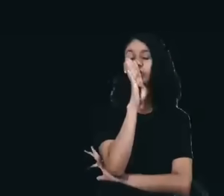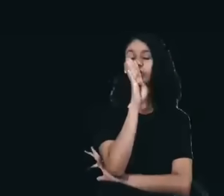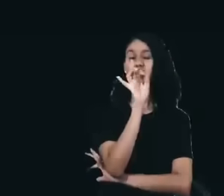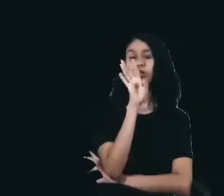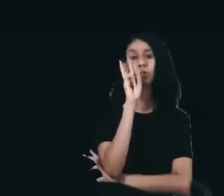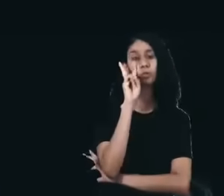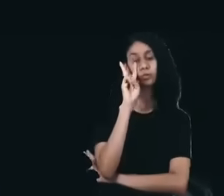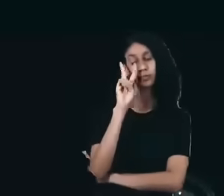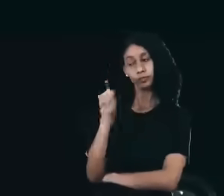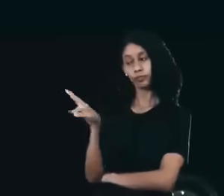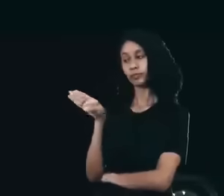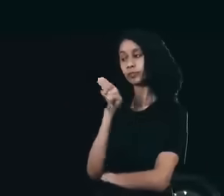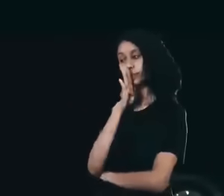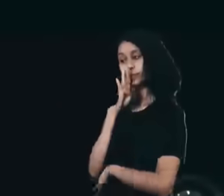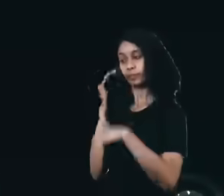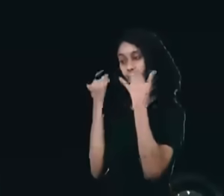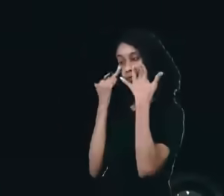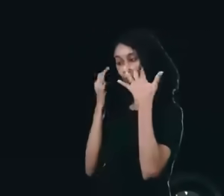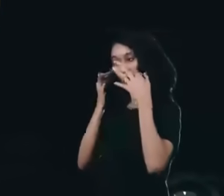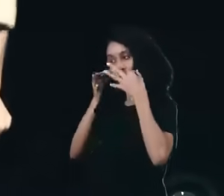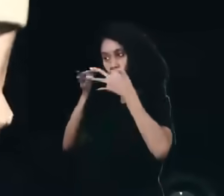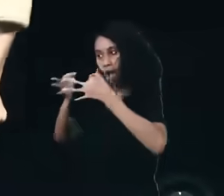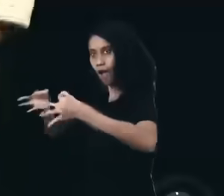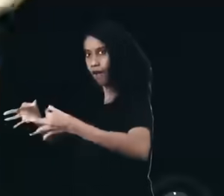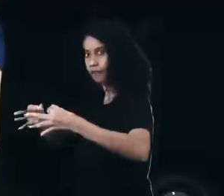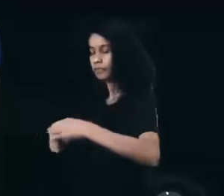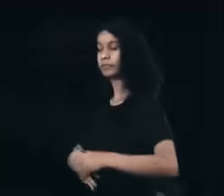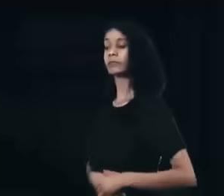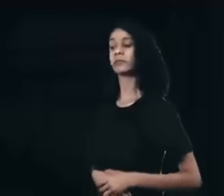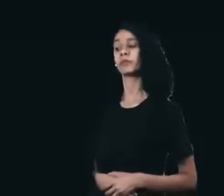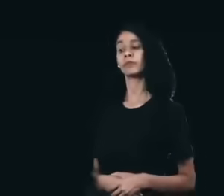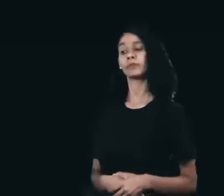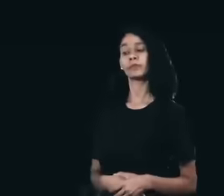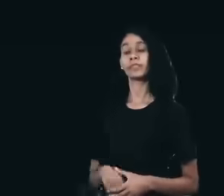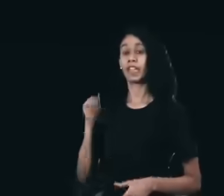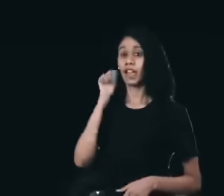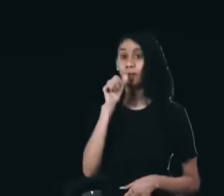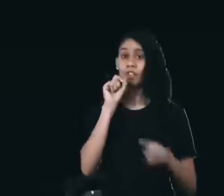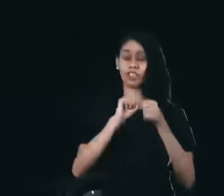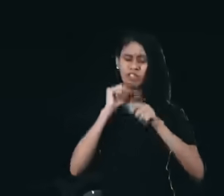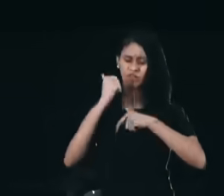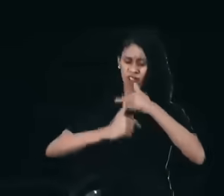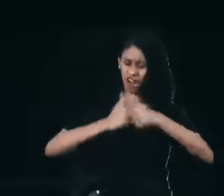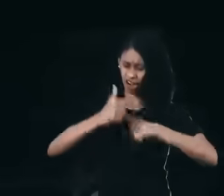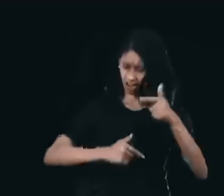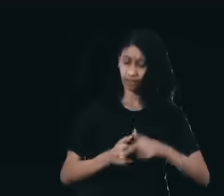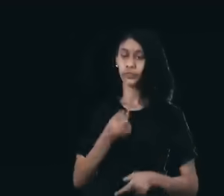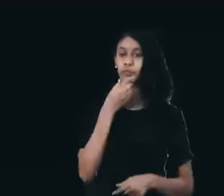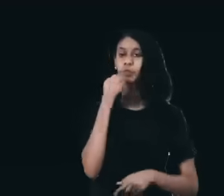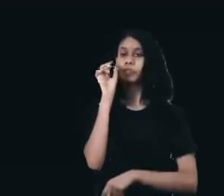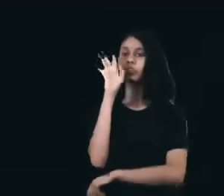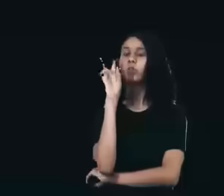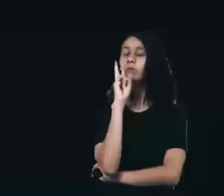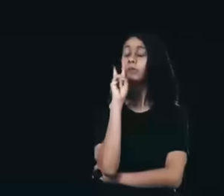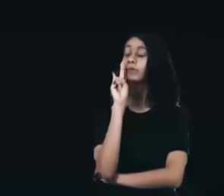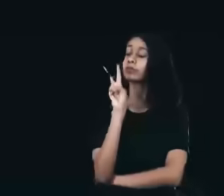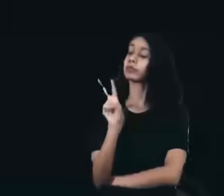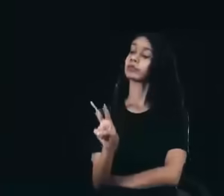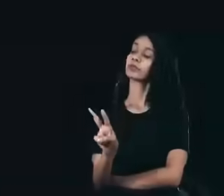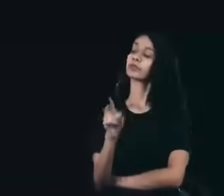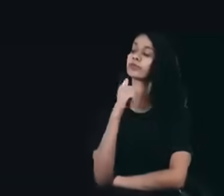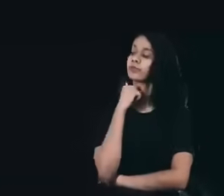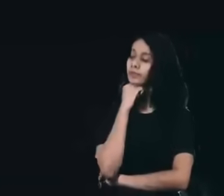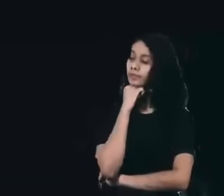observava atentamente. Ela trabalhava e Eliezer